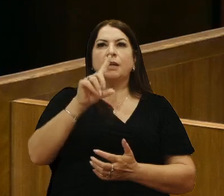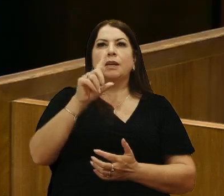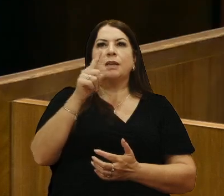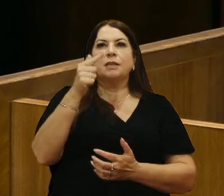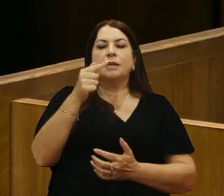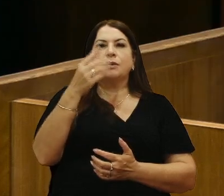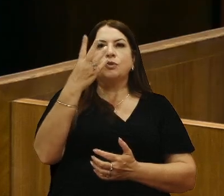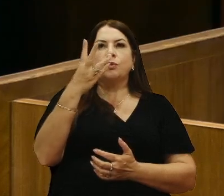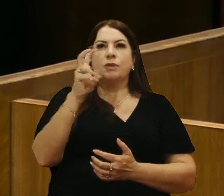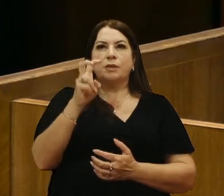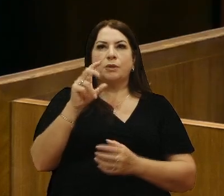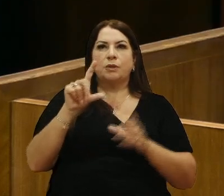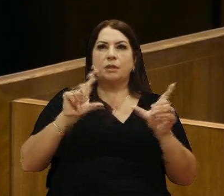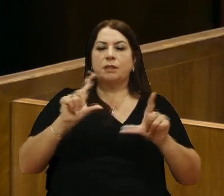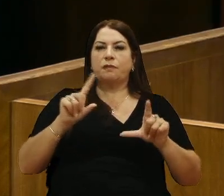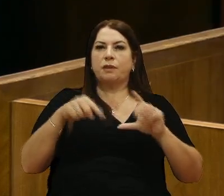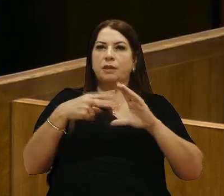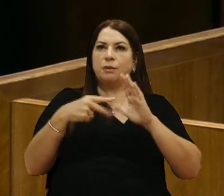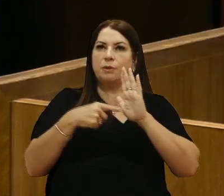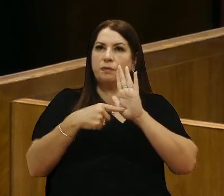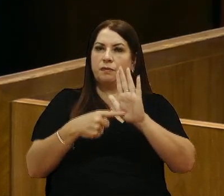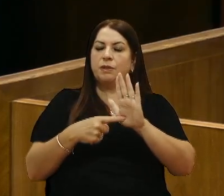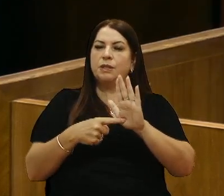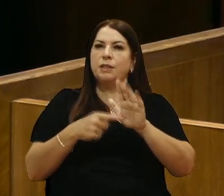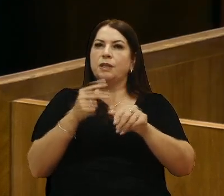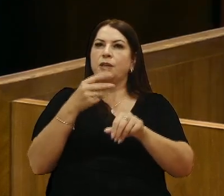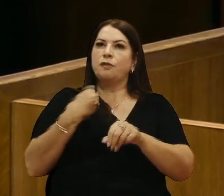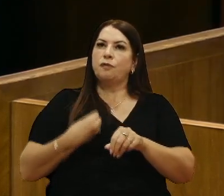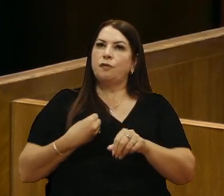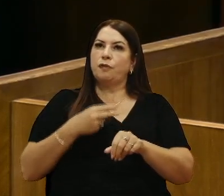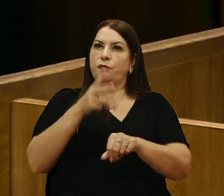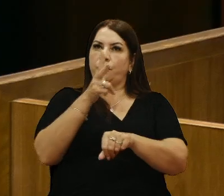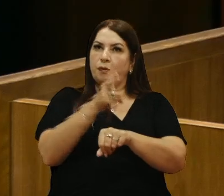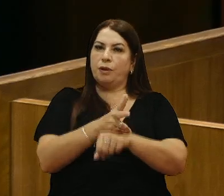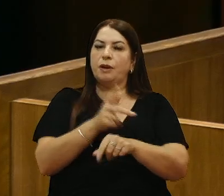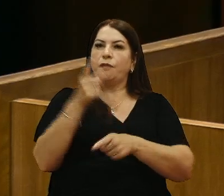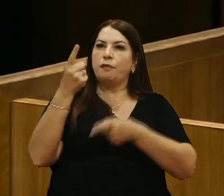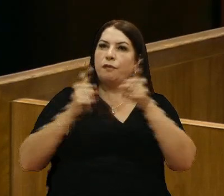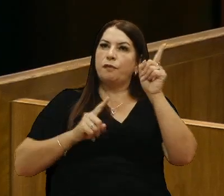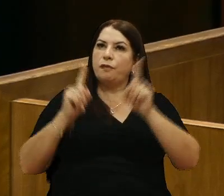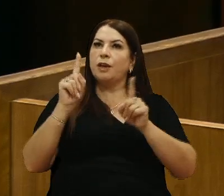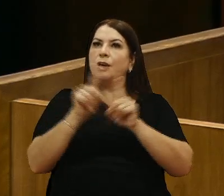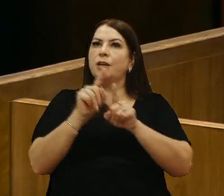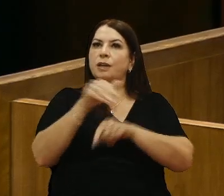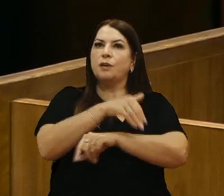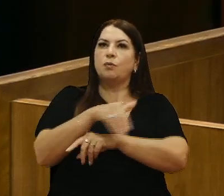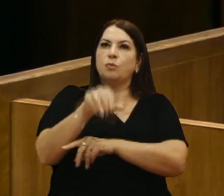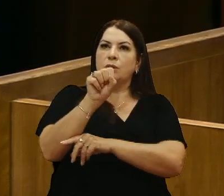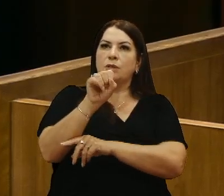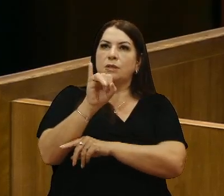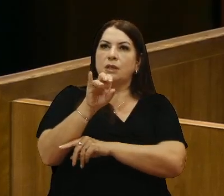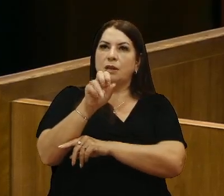a TV Câmara Caxias realizará a transmissão ao vivo do Carnaval, que acontece na Rua Sinimbu.